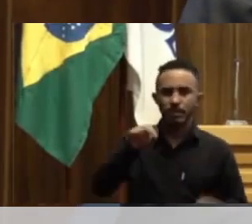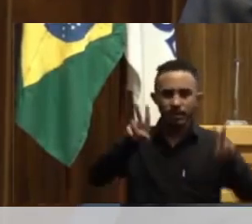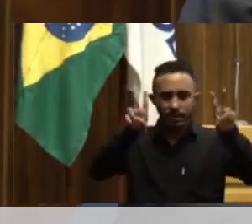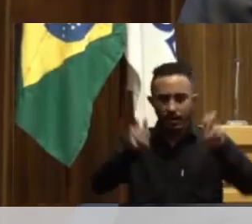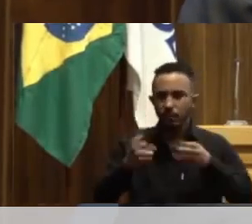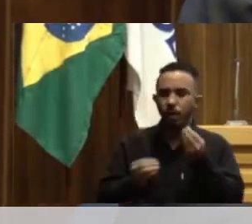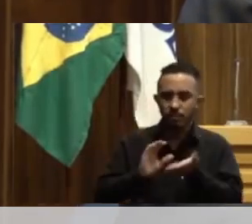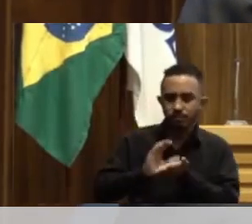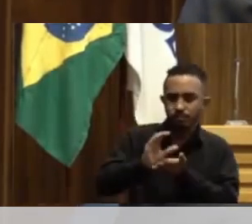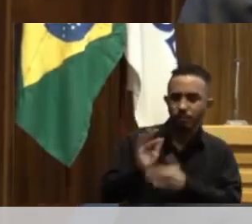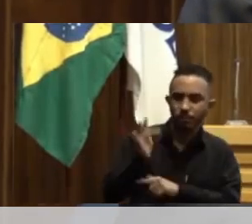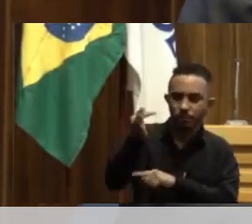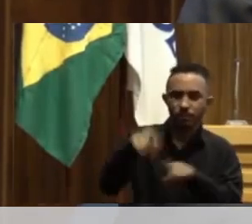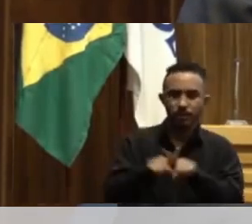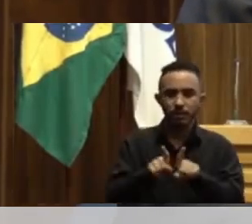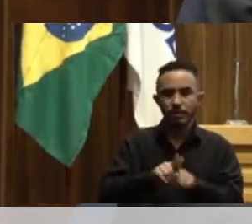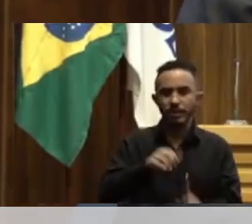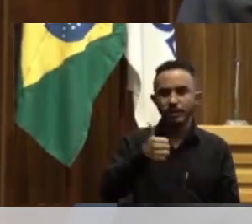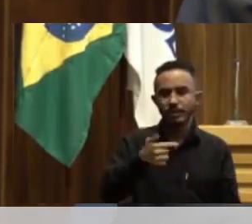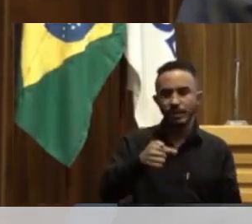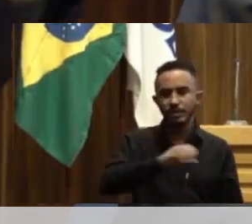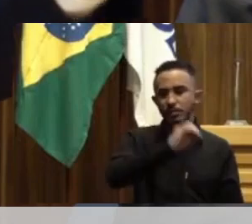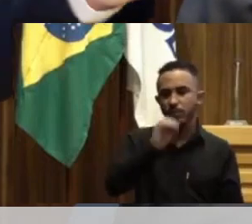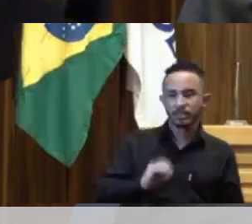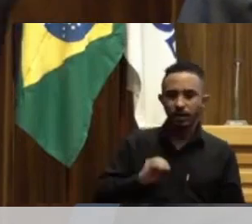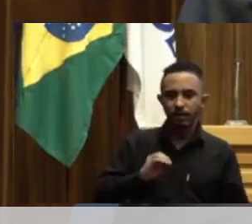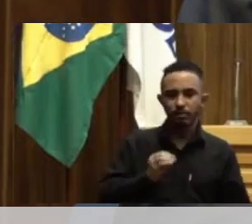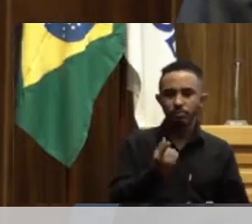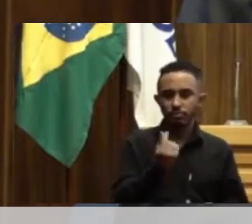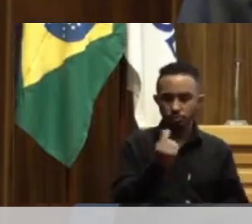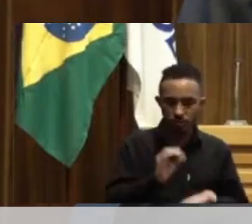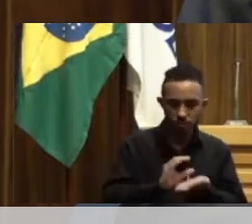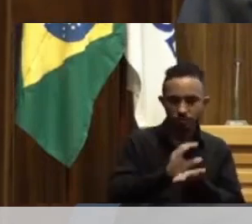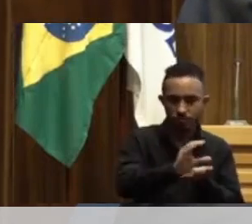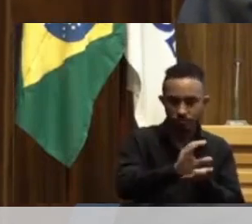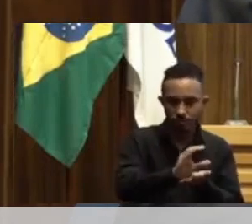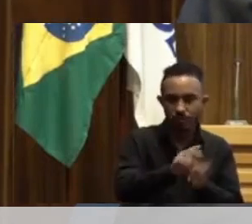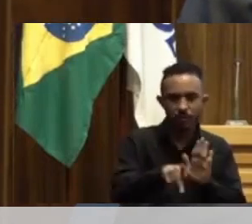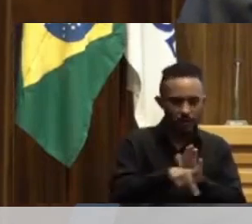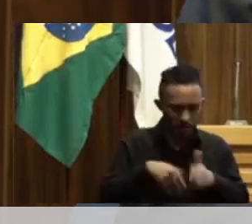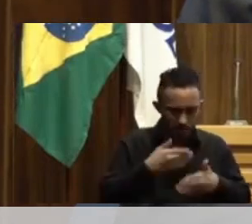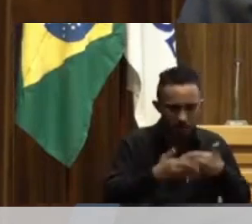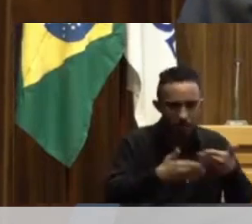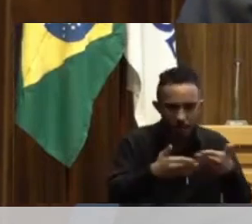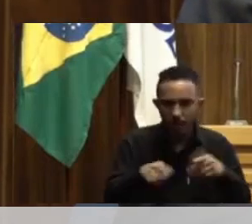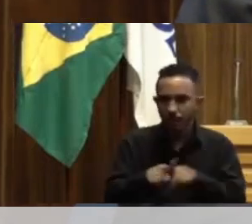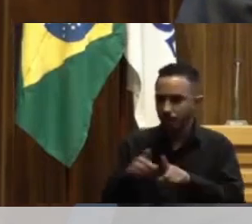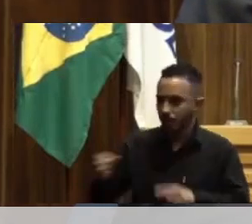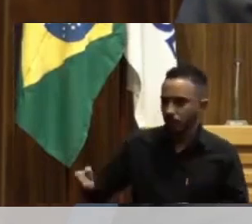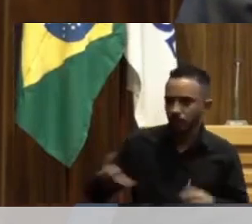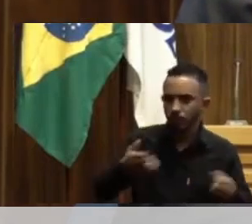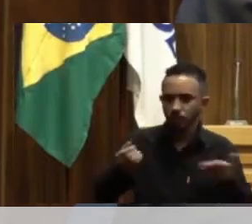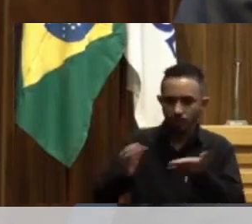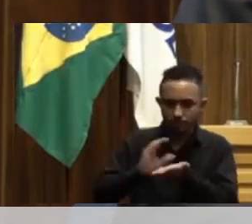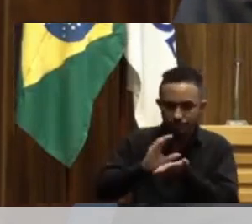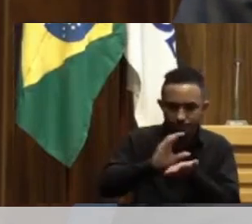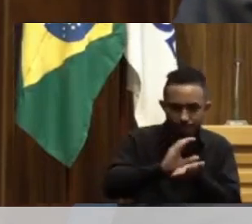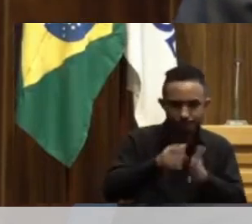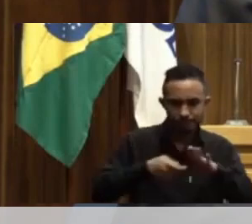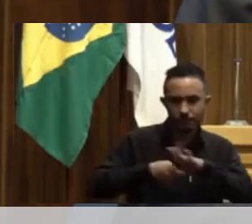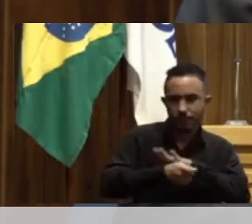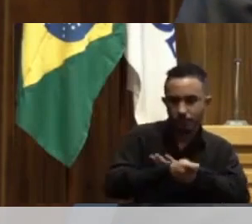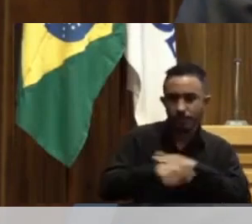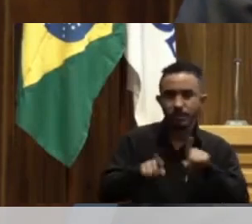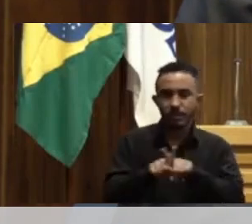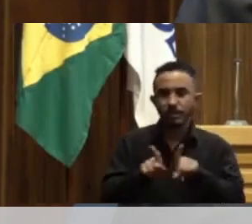do futuro, e 17% o desembolso, que é a carteira anterior e o ritmo das obras, dos investimentos, das fábricas. Então, nós